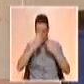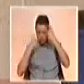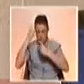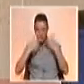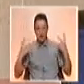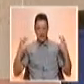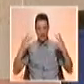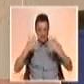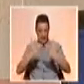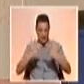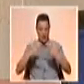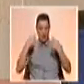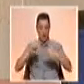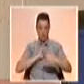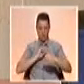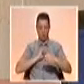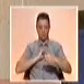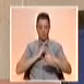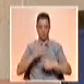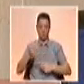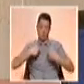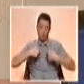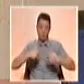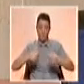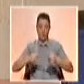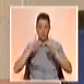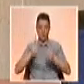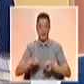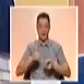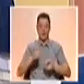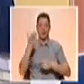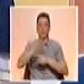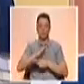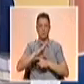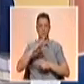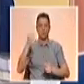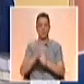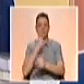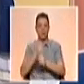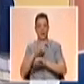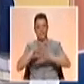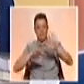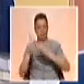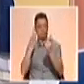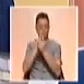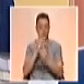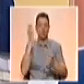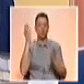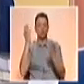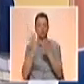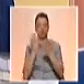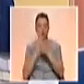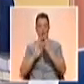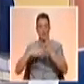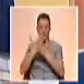crítica sobre o nosso papel enquanto consumidores. Uhum. Mas, por exemplo, que tipo de trabalho é que fazem com as escolas? Que tipo de informação dão